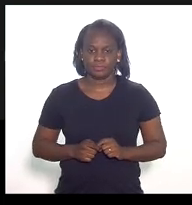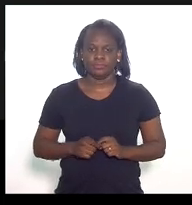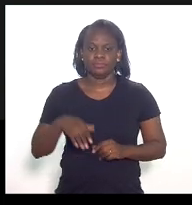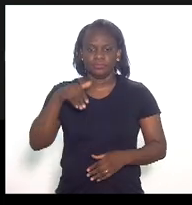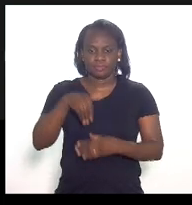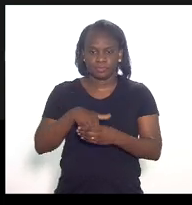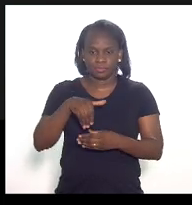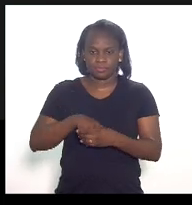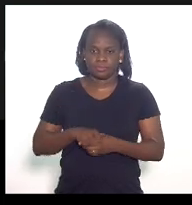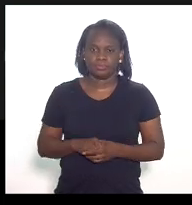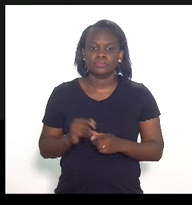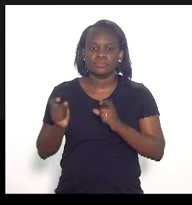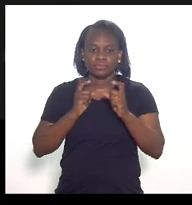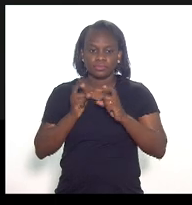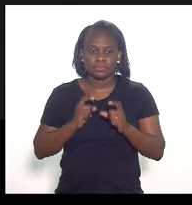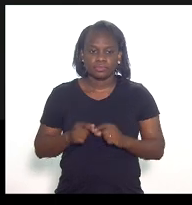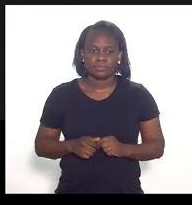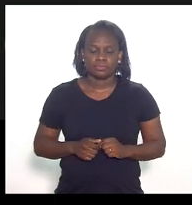em votação. Em discussão.